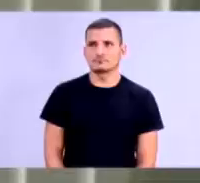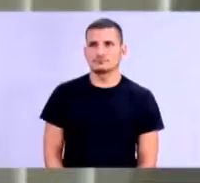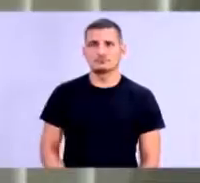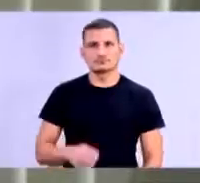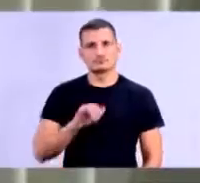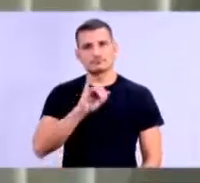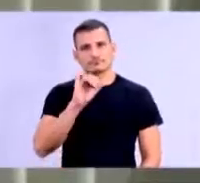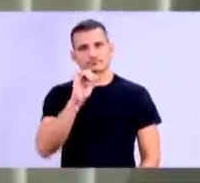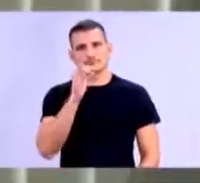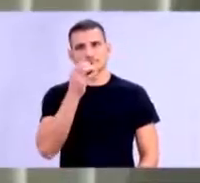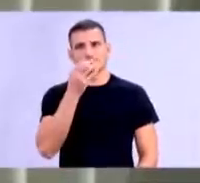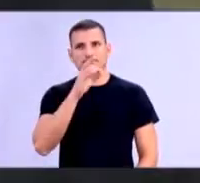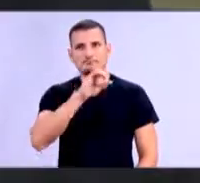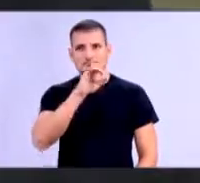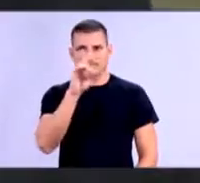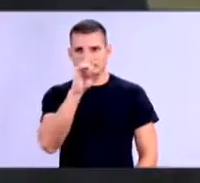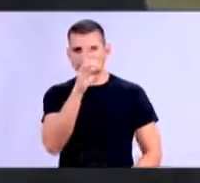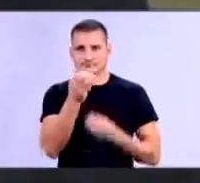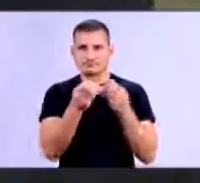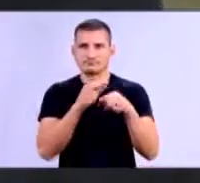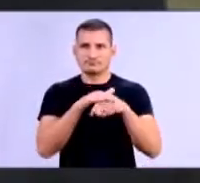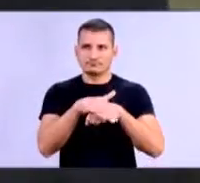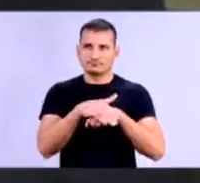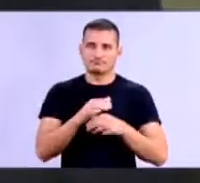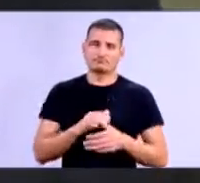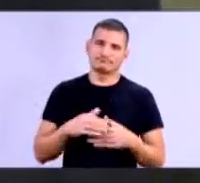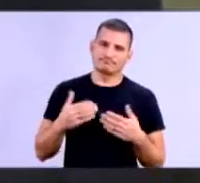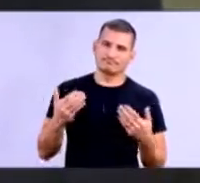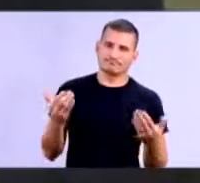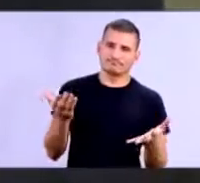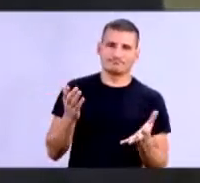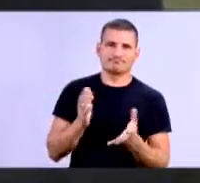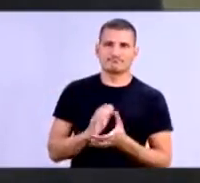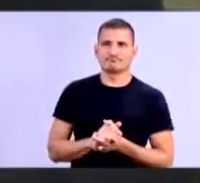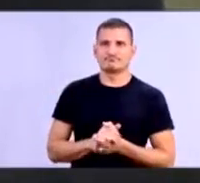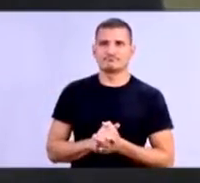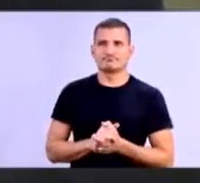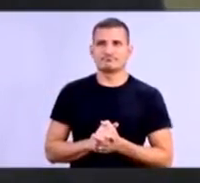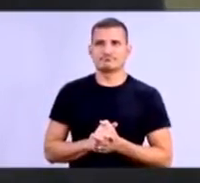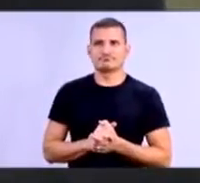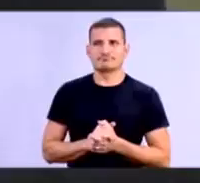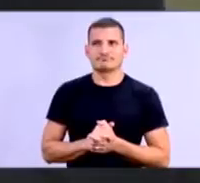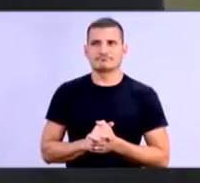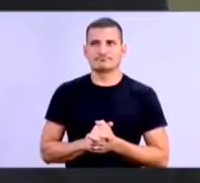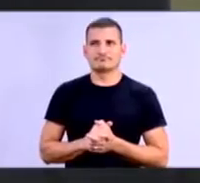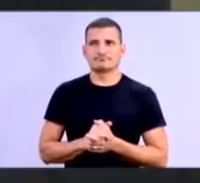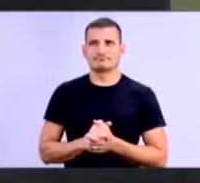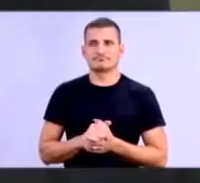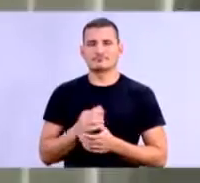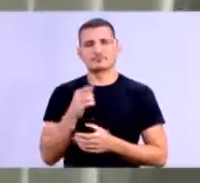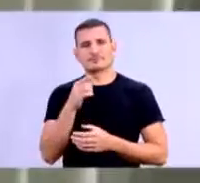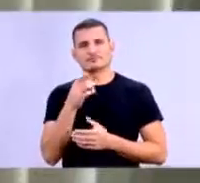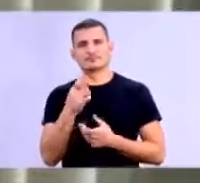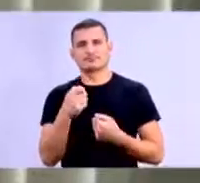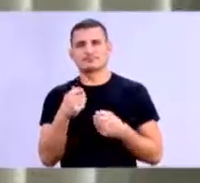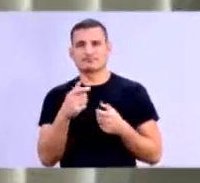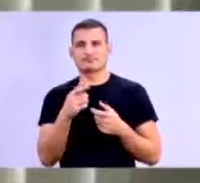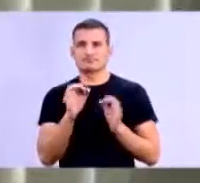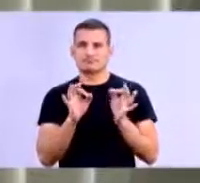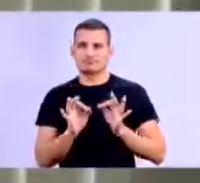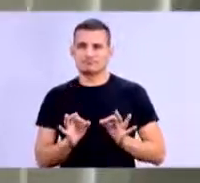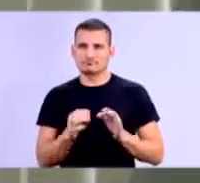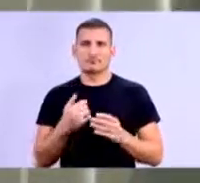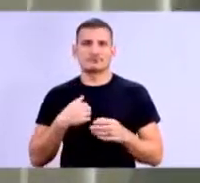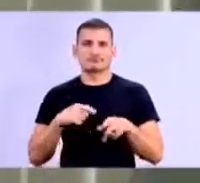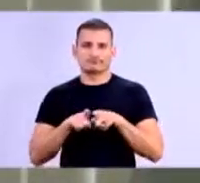Olá, bom dia, como é que passou a noite? Nem me fala, terrível, eu tive pesadelo com esse relatório a noite toda. Eu também